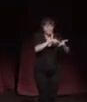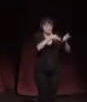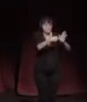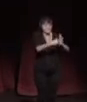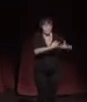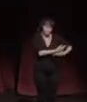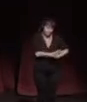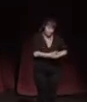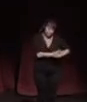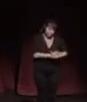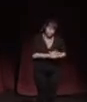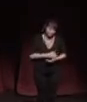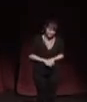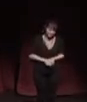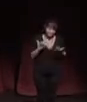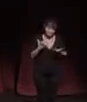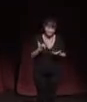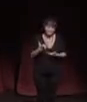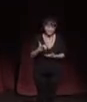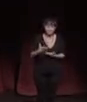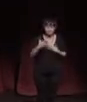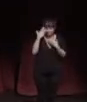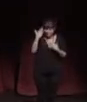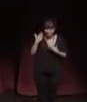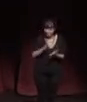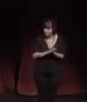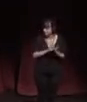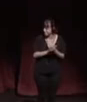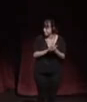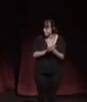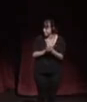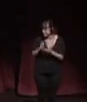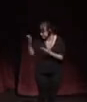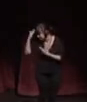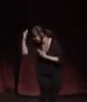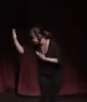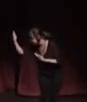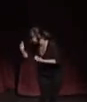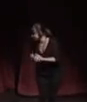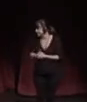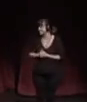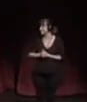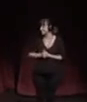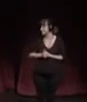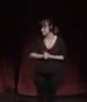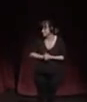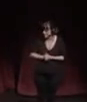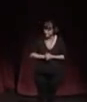Então eu vou começar pedindo um aplauso para a tradutora.